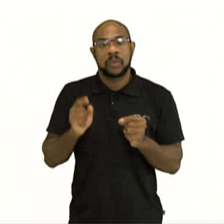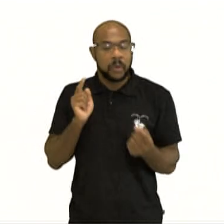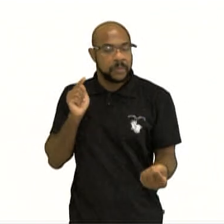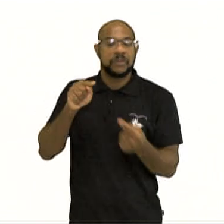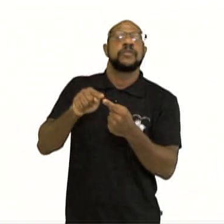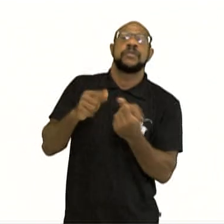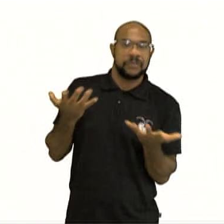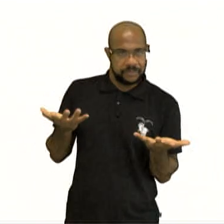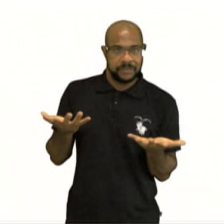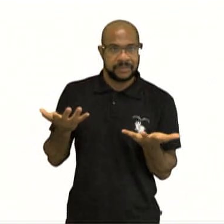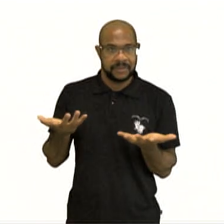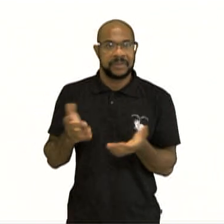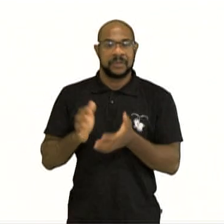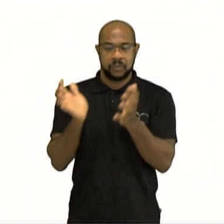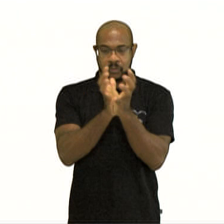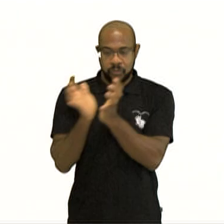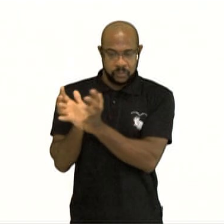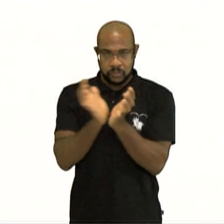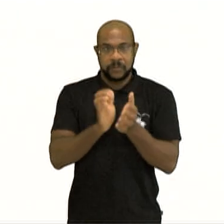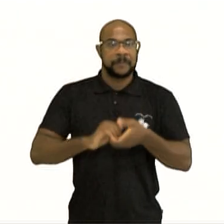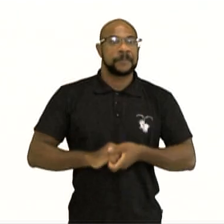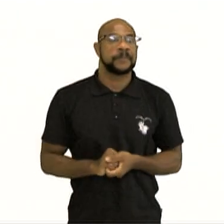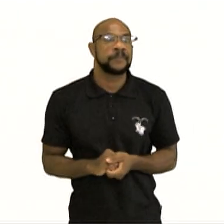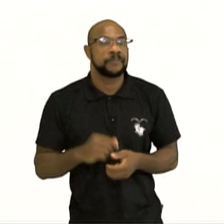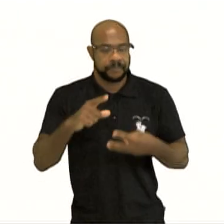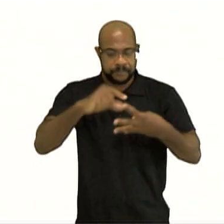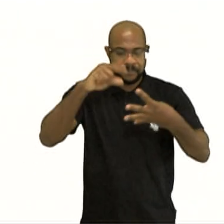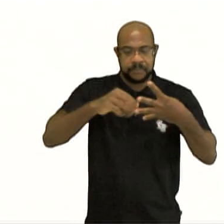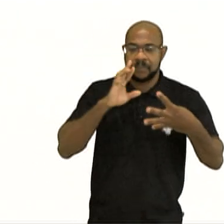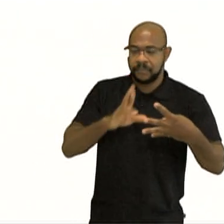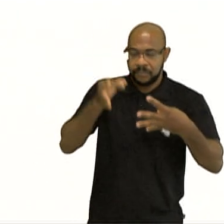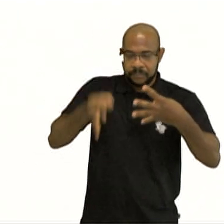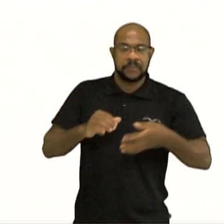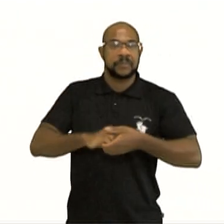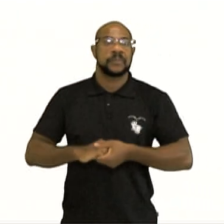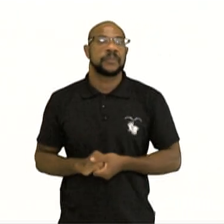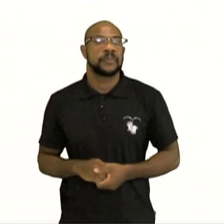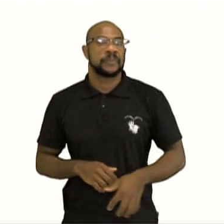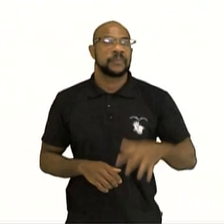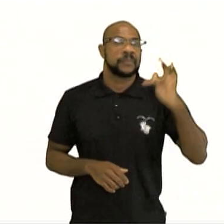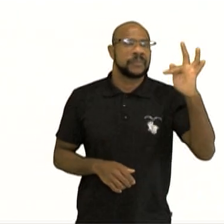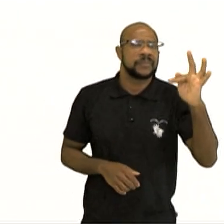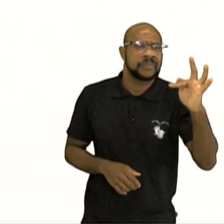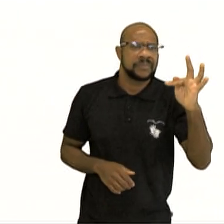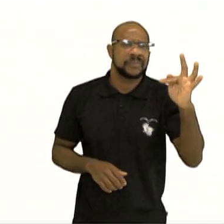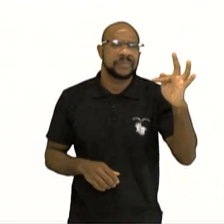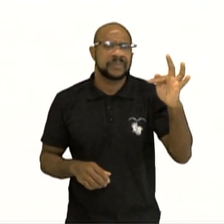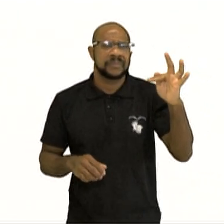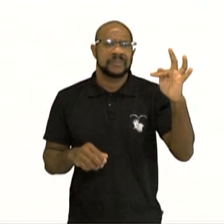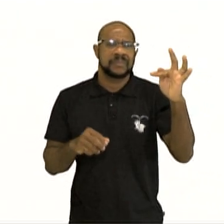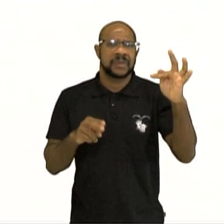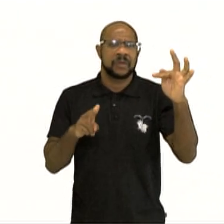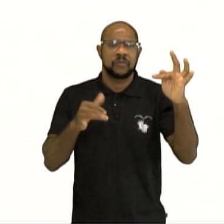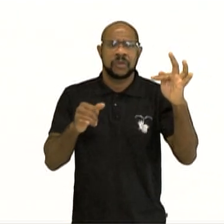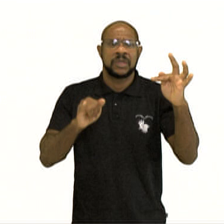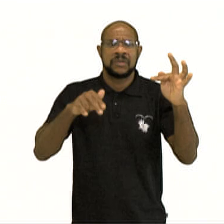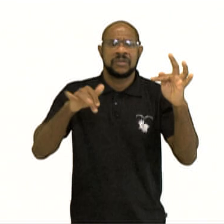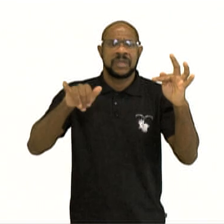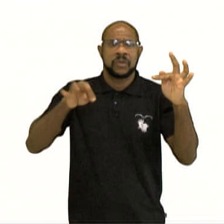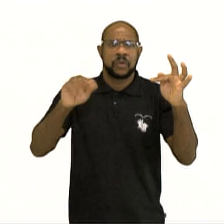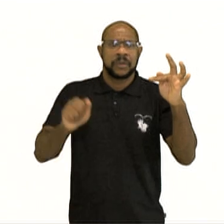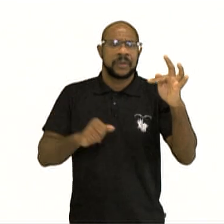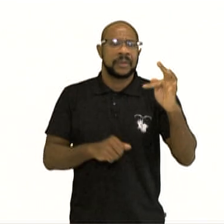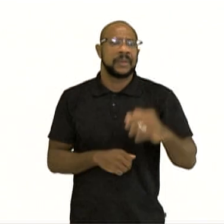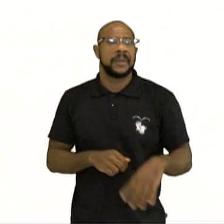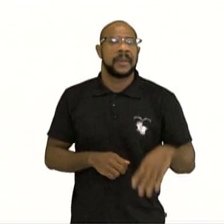Assinale dentre as alternativas corretas. Vamos ver. A, f é uma função injetora. B é uma